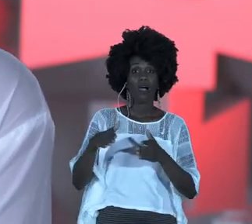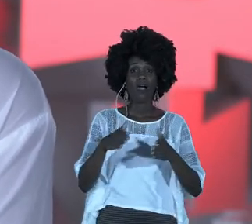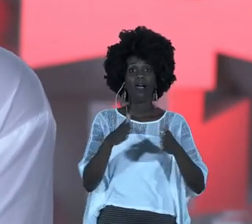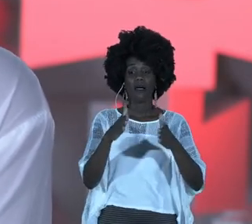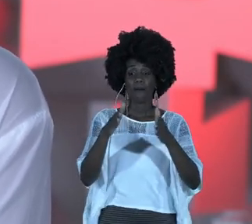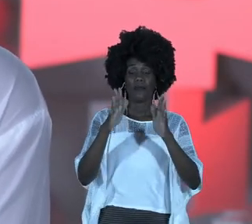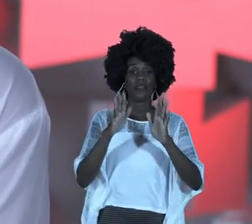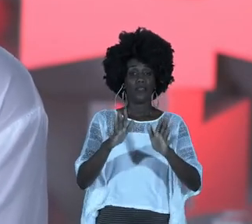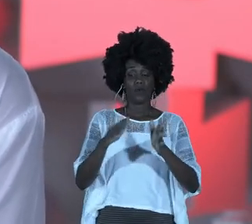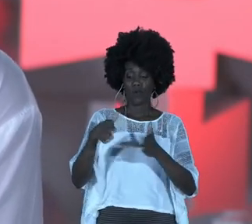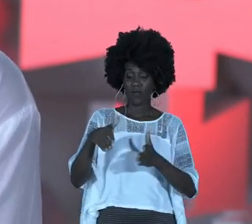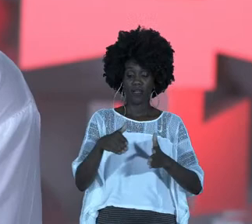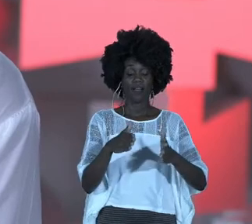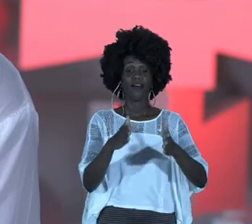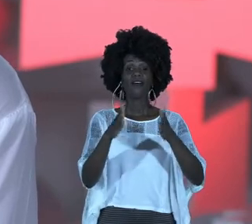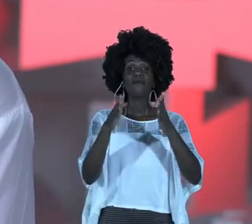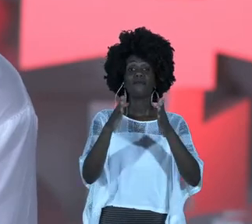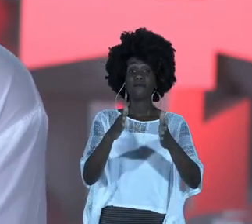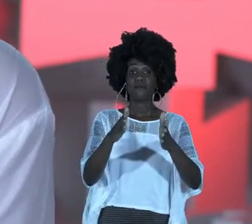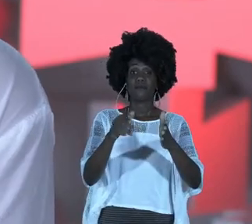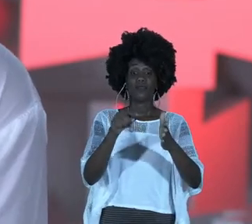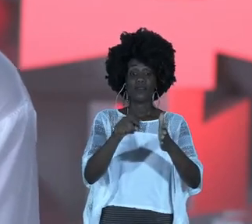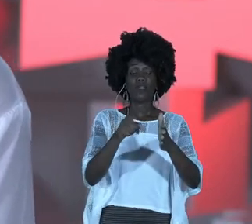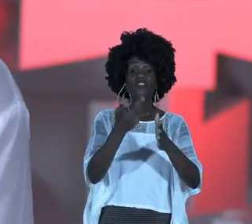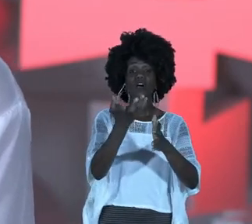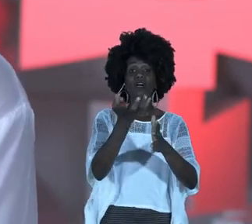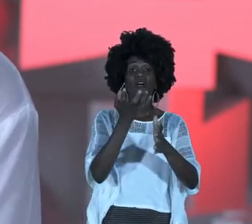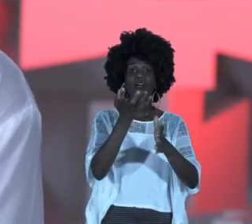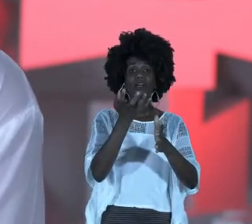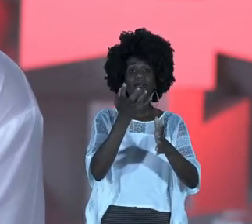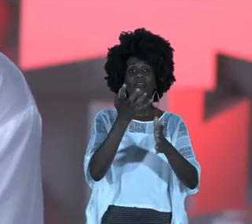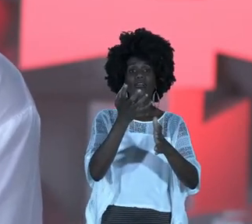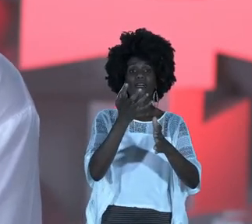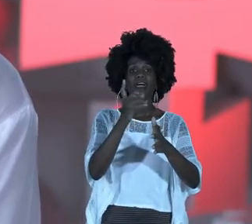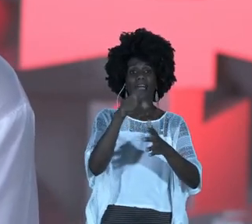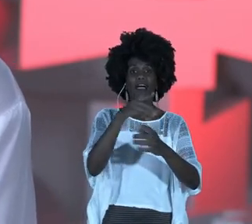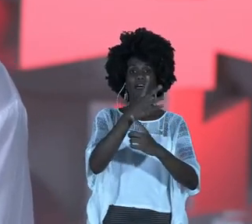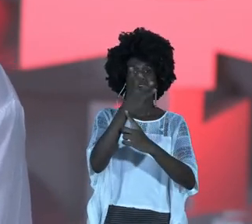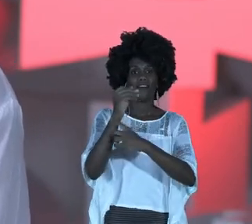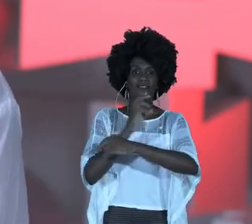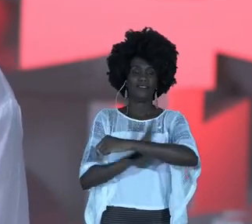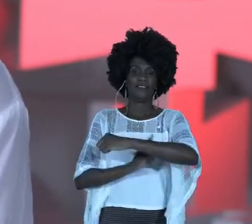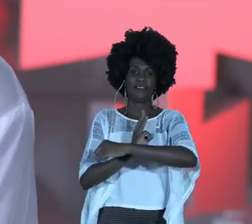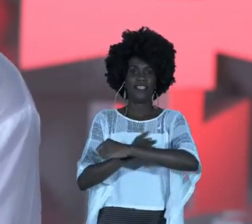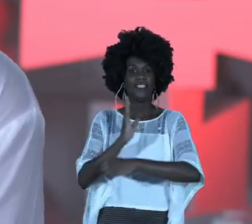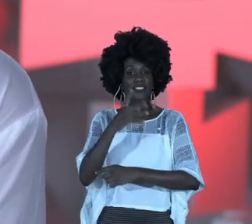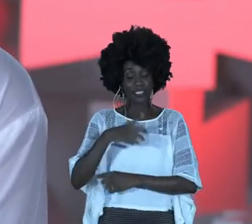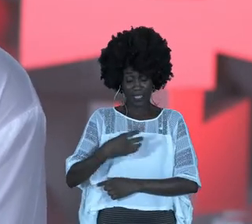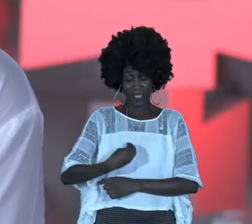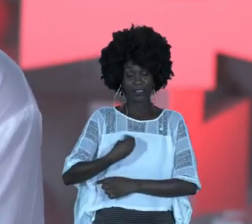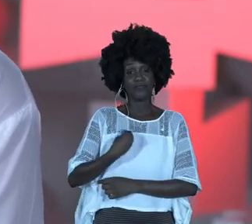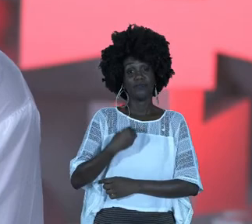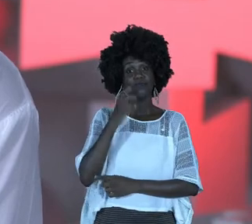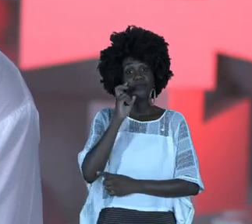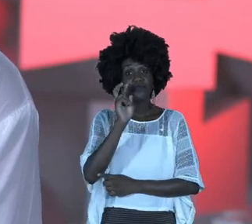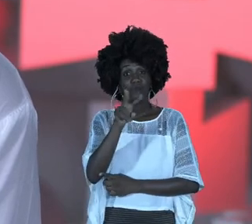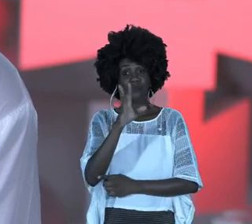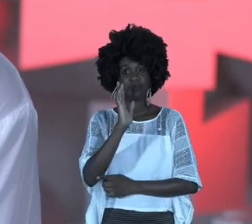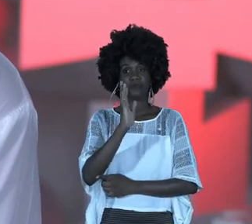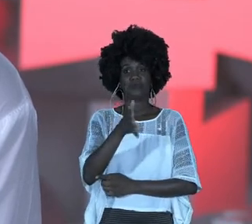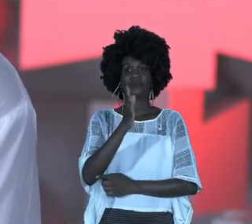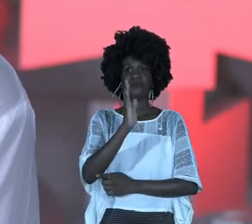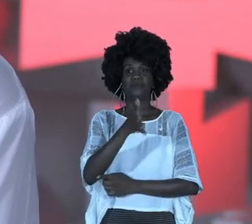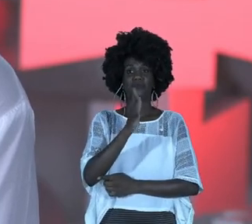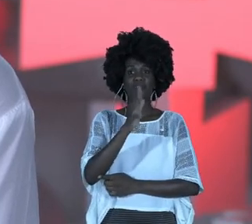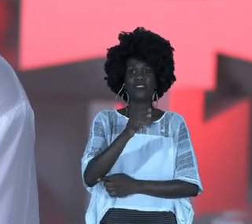naquela caminho daquela busca da arte moderna. Ele já está lá. Então,